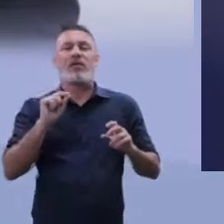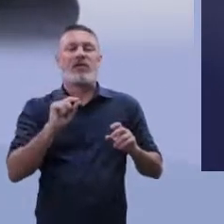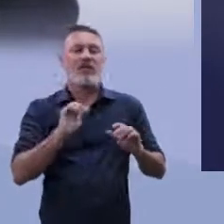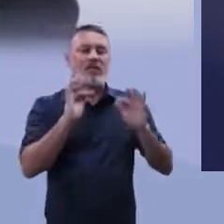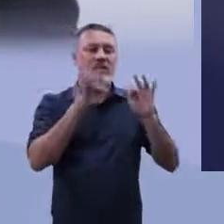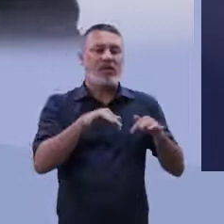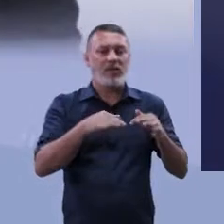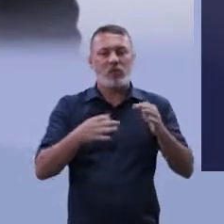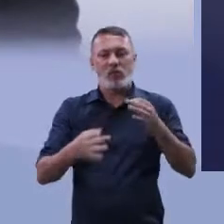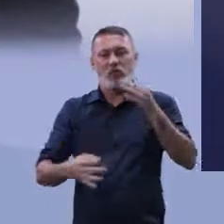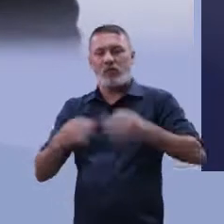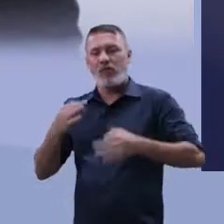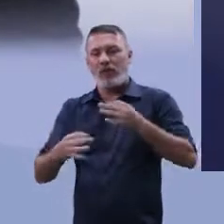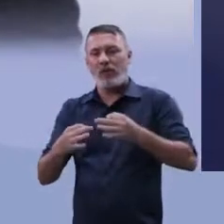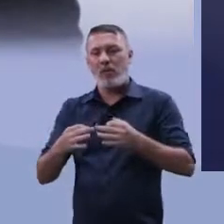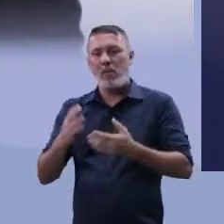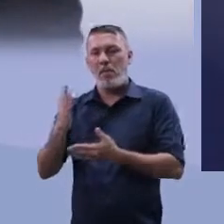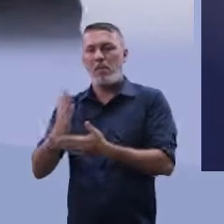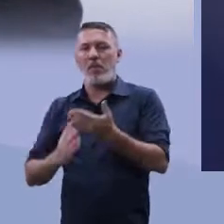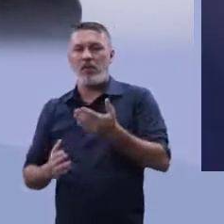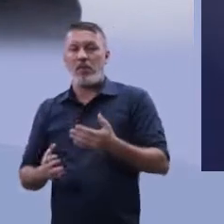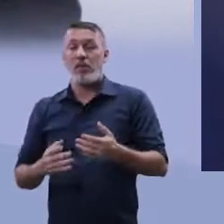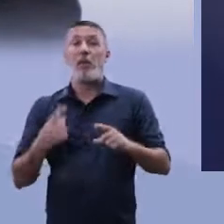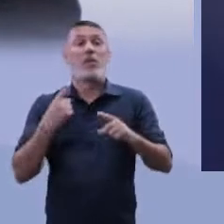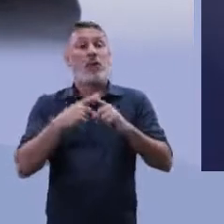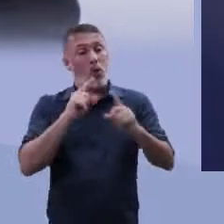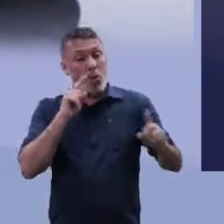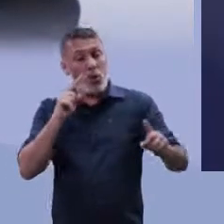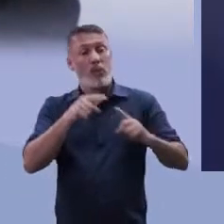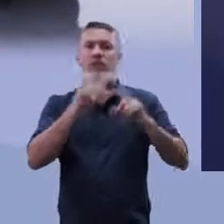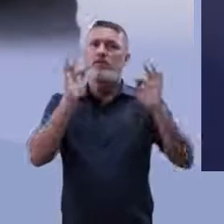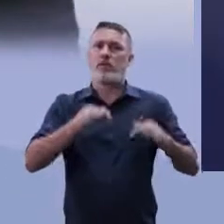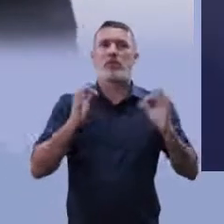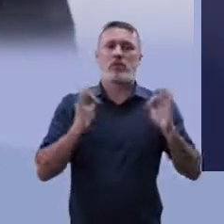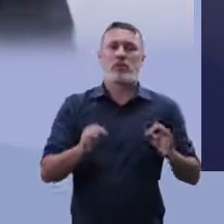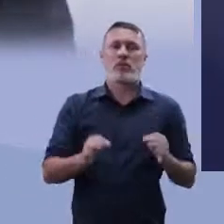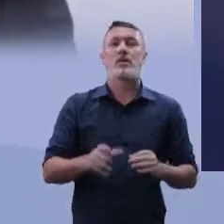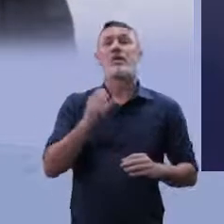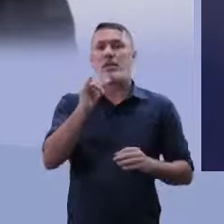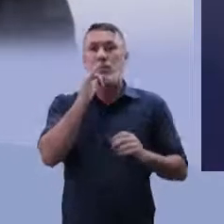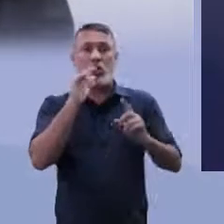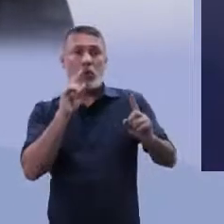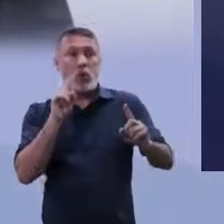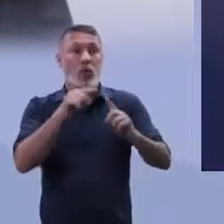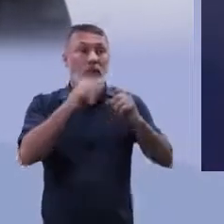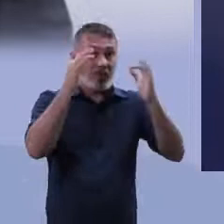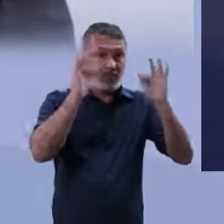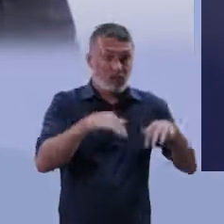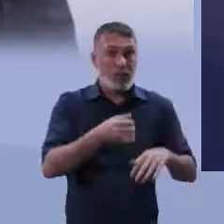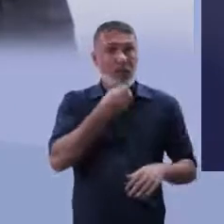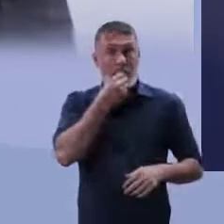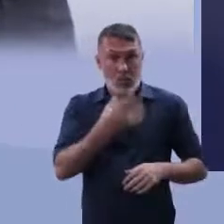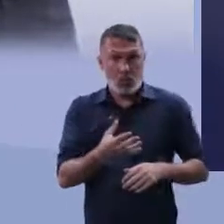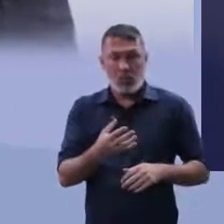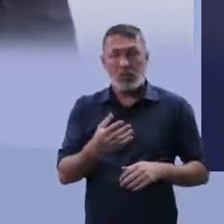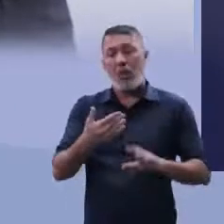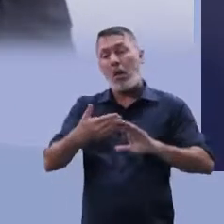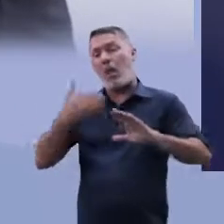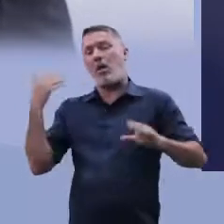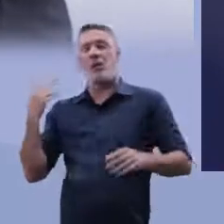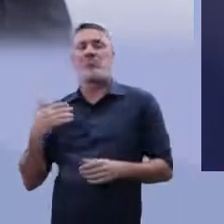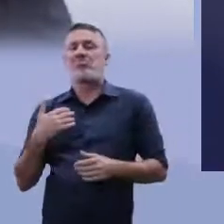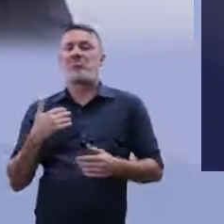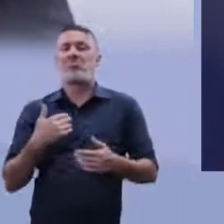muito dito a partir do pensamento de Maquiavel, ou seja, a questão é o objetivo final. Se o objetivo final é bom,